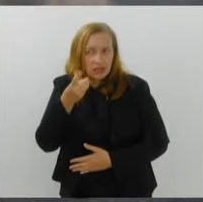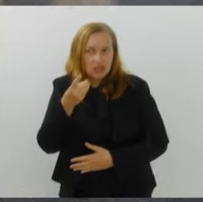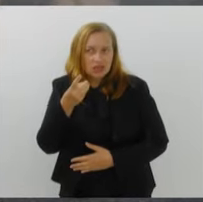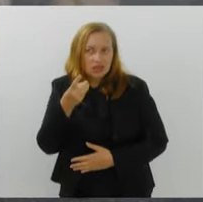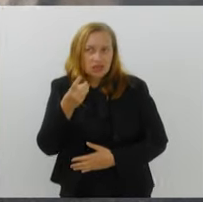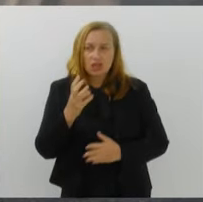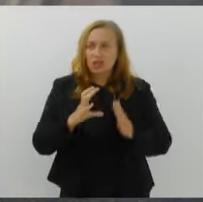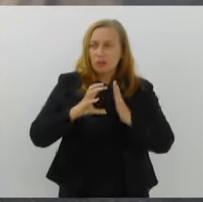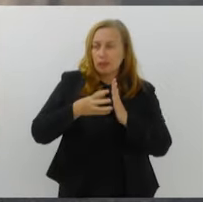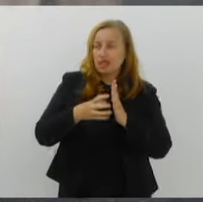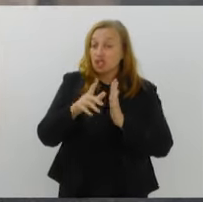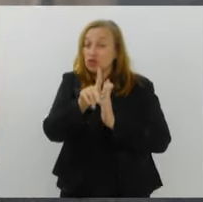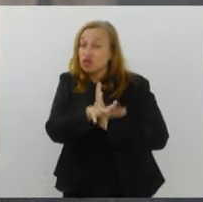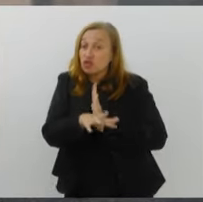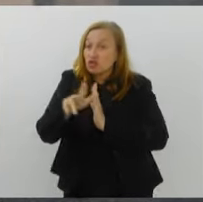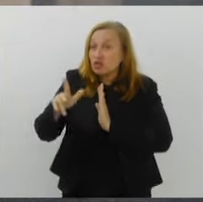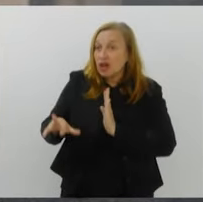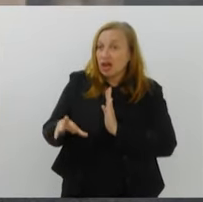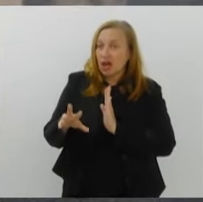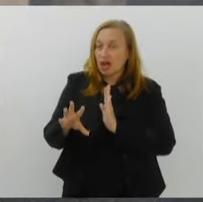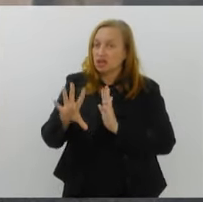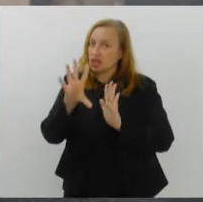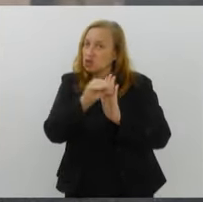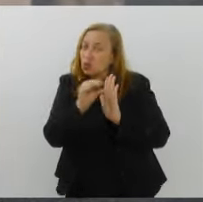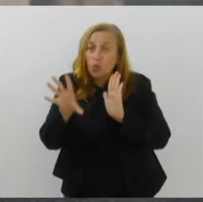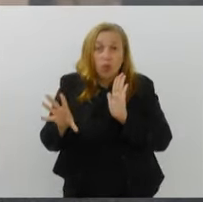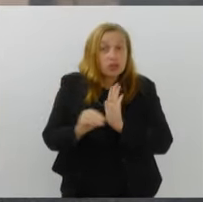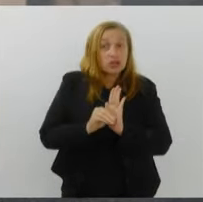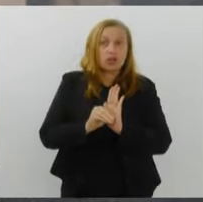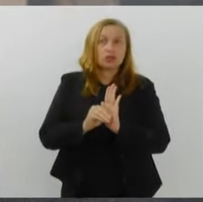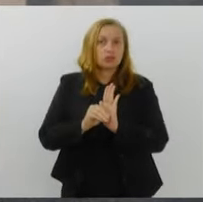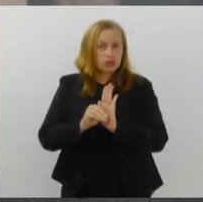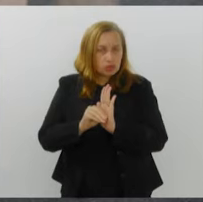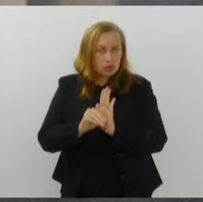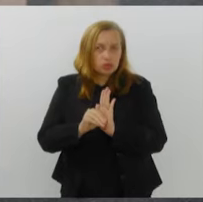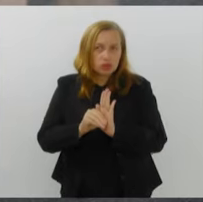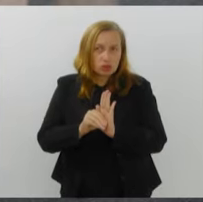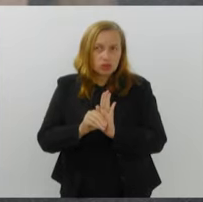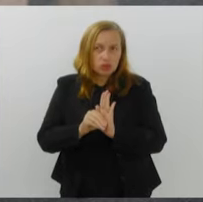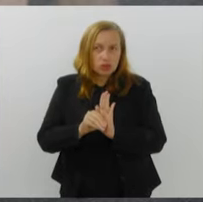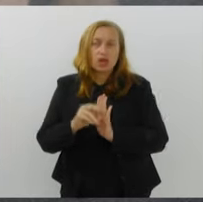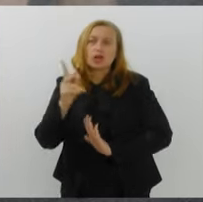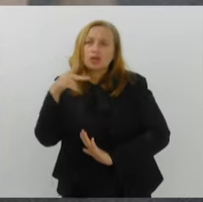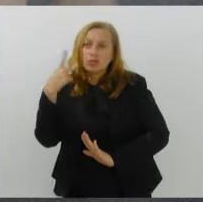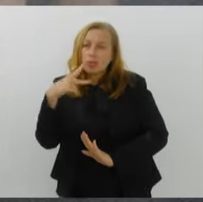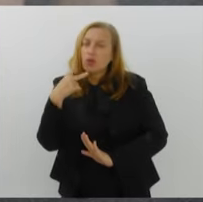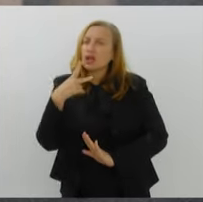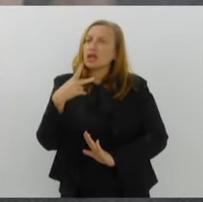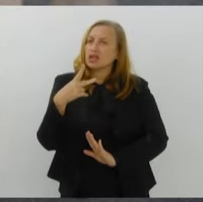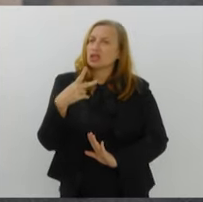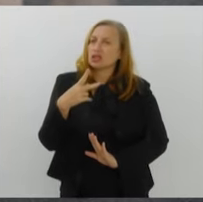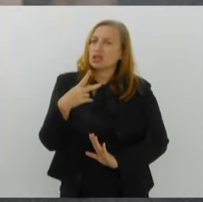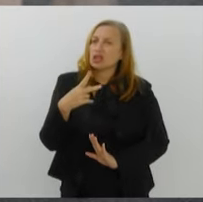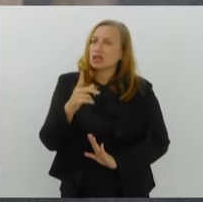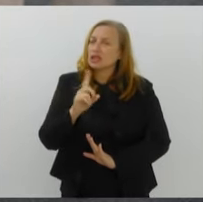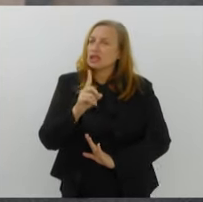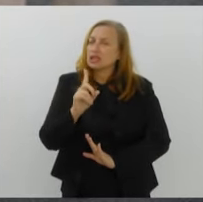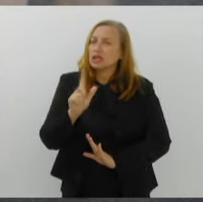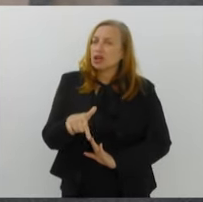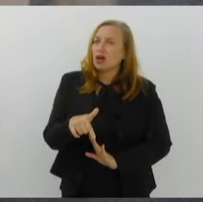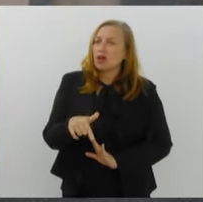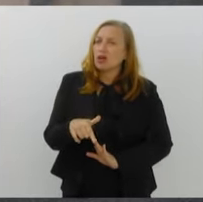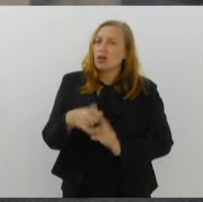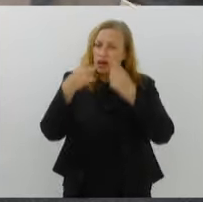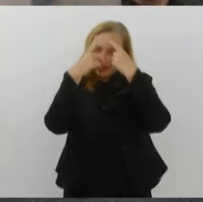opostos, divirja do conteúdo programático, divirja da política empenhada, e não a